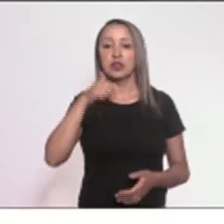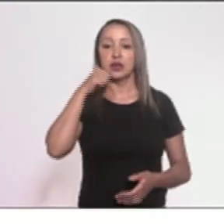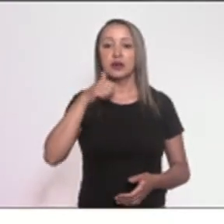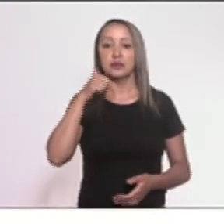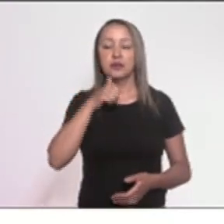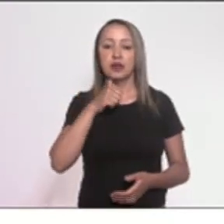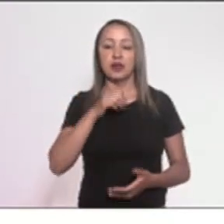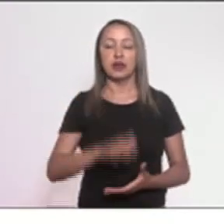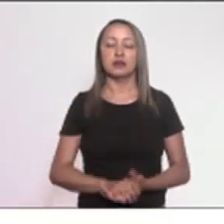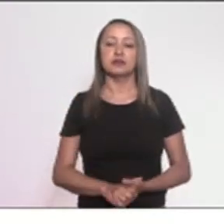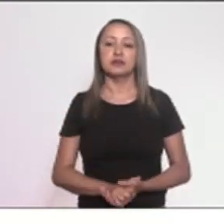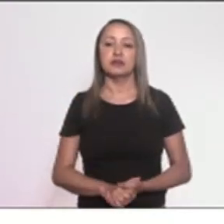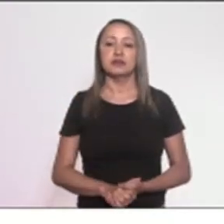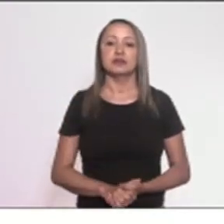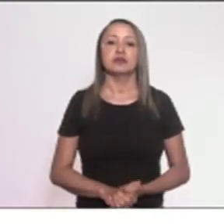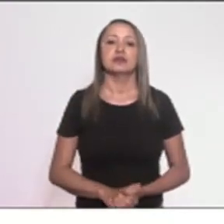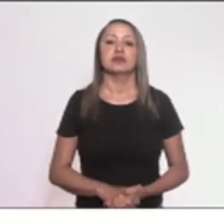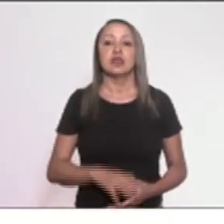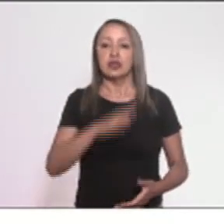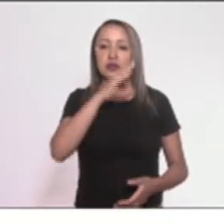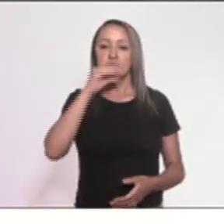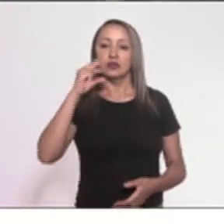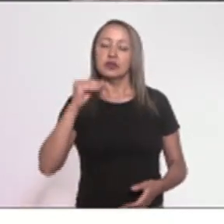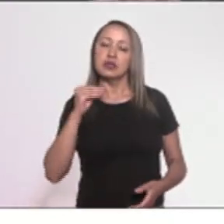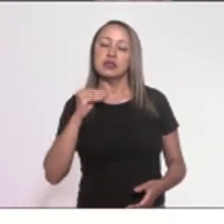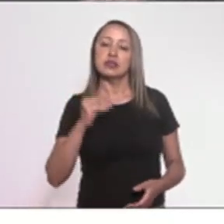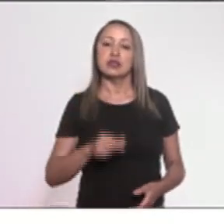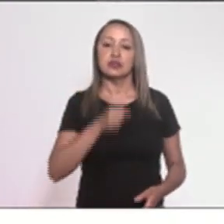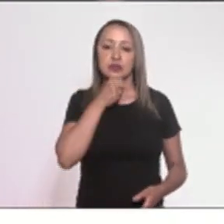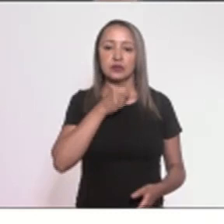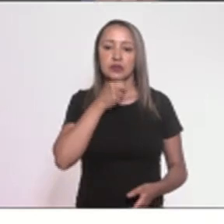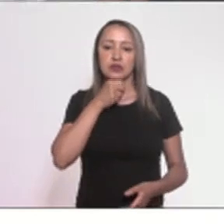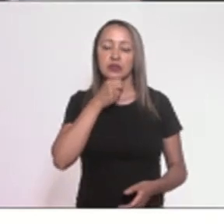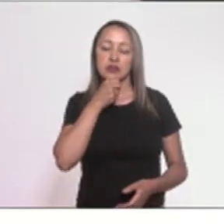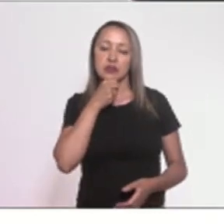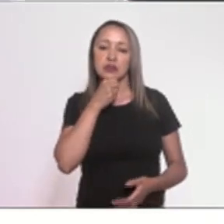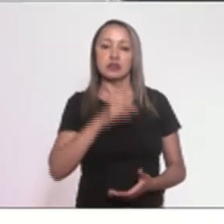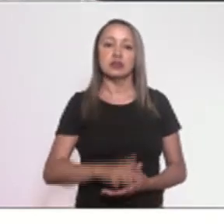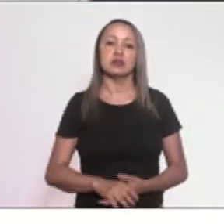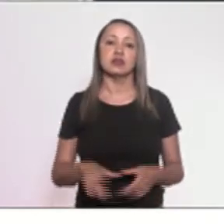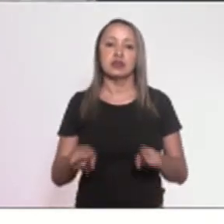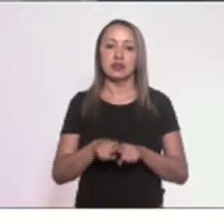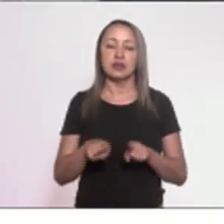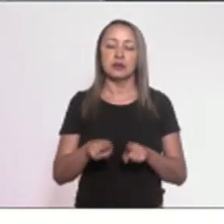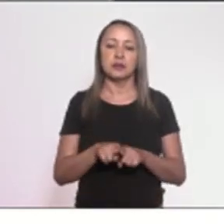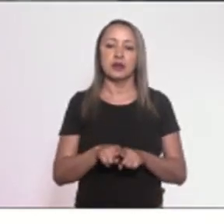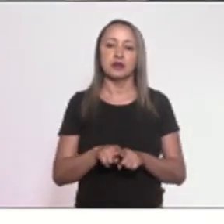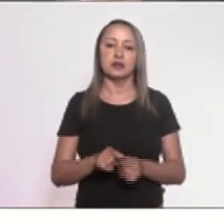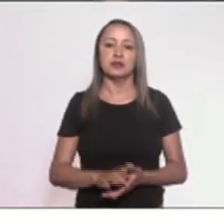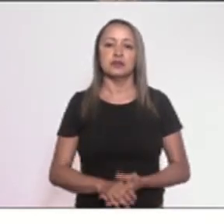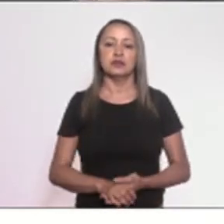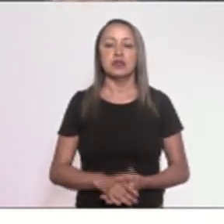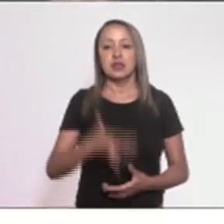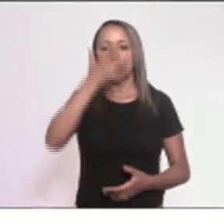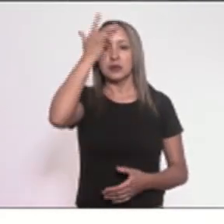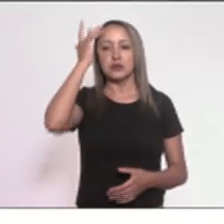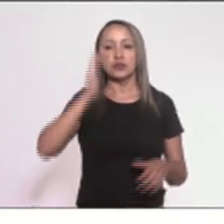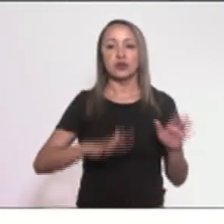assunto da criança, da adolescente, do idoso, de saúde, orçamento, finanças, fiscalização financeira e controle da pessoa com